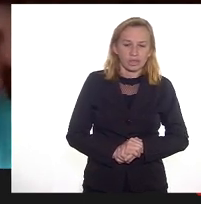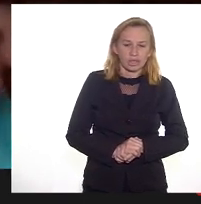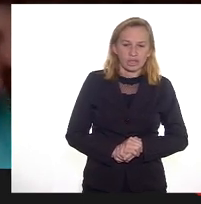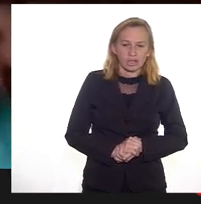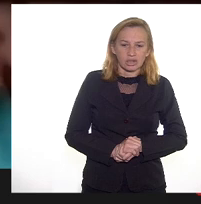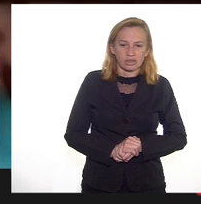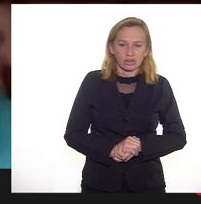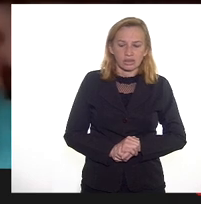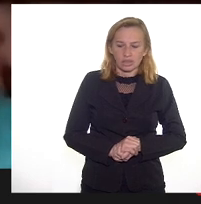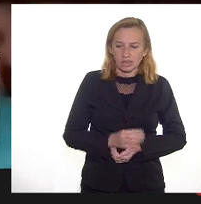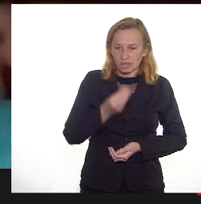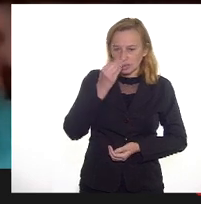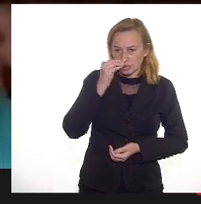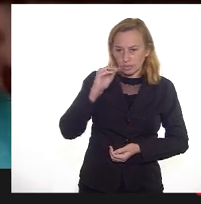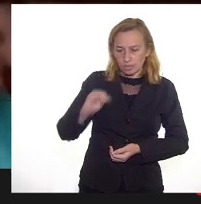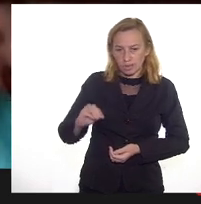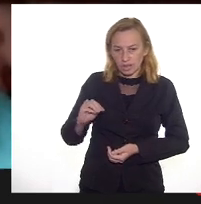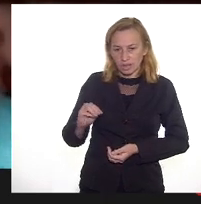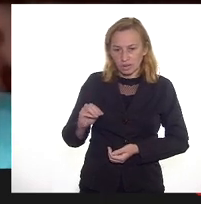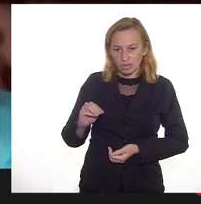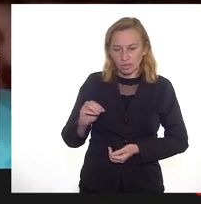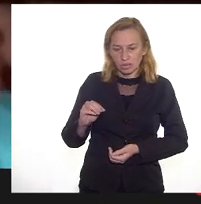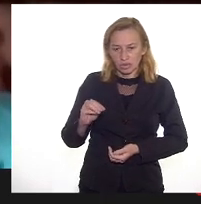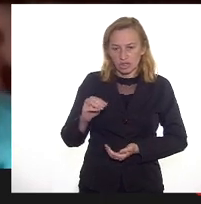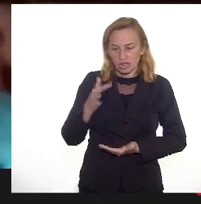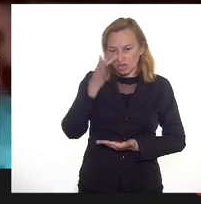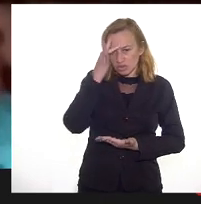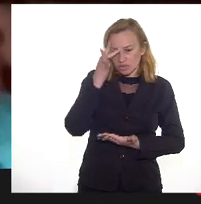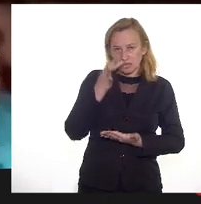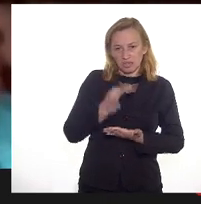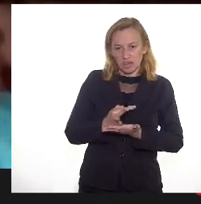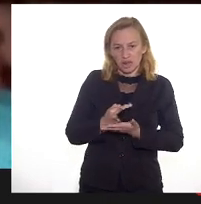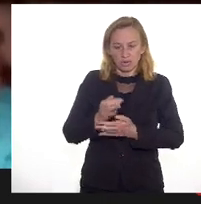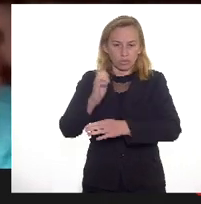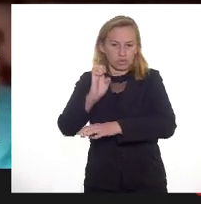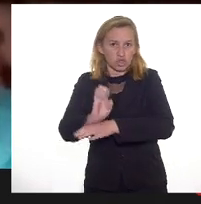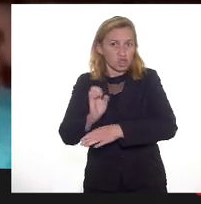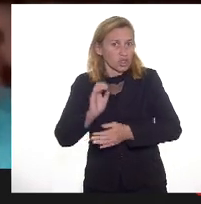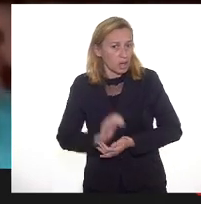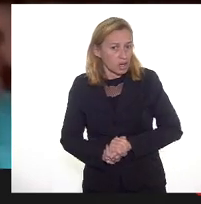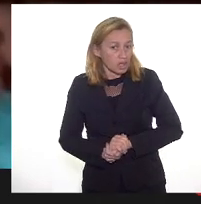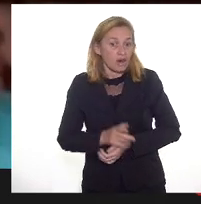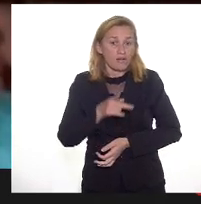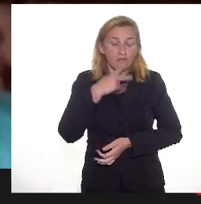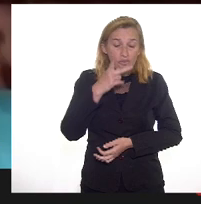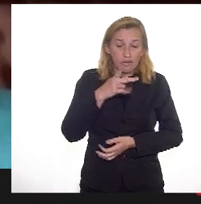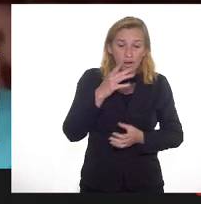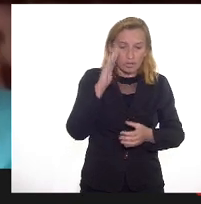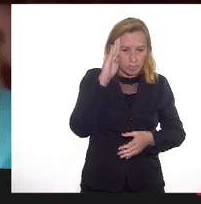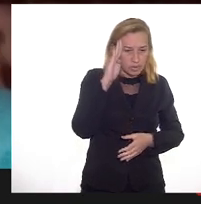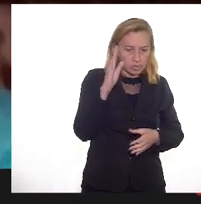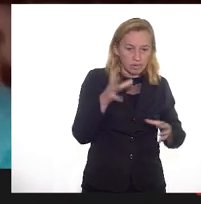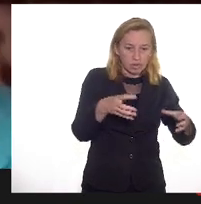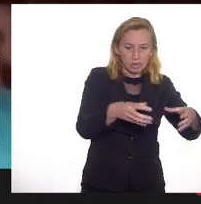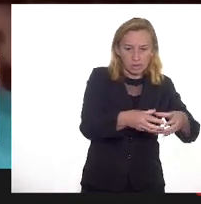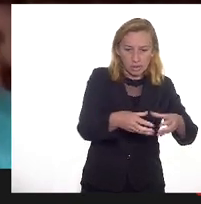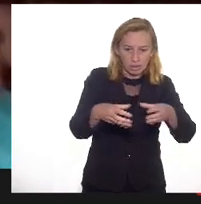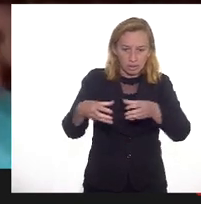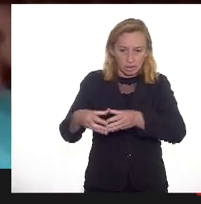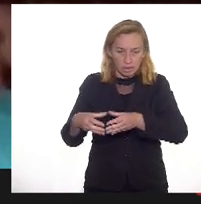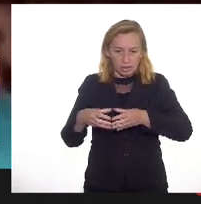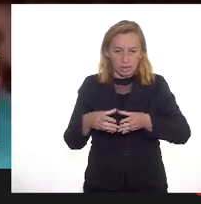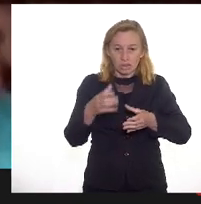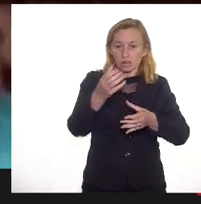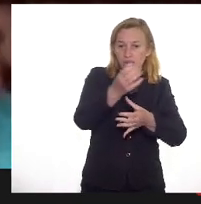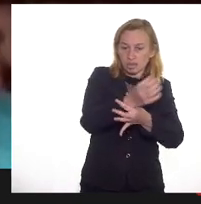do Estado, nesse sentido. Falo principalmente nos setores atrelados à